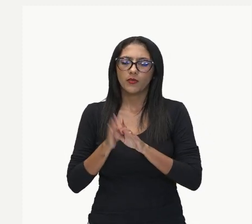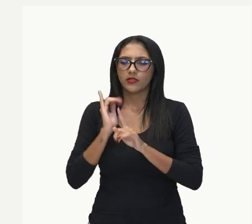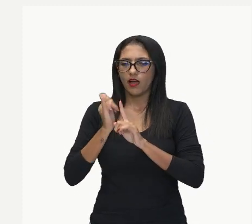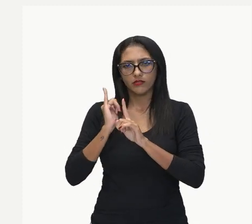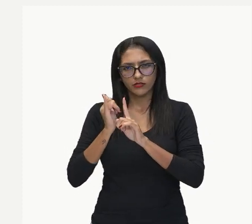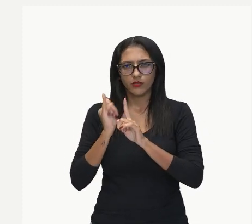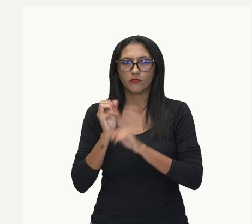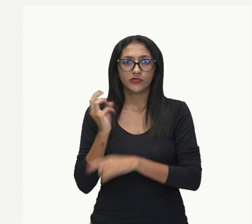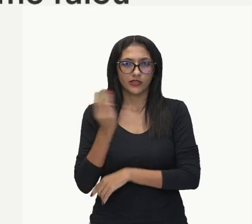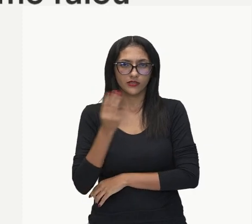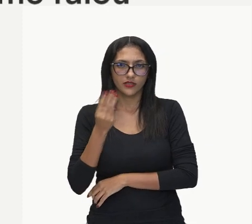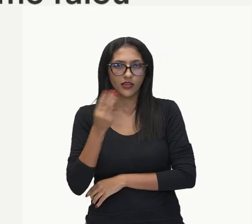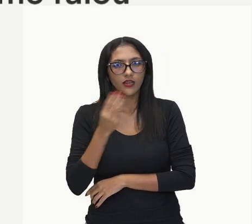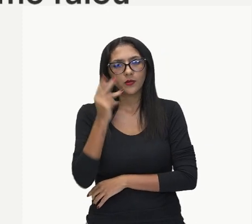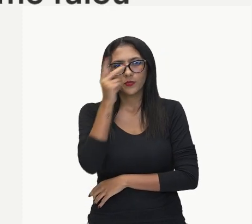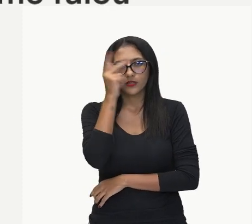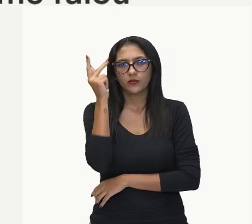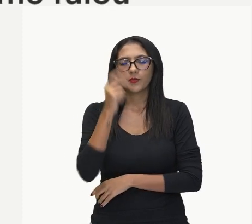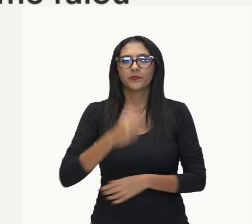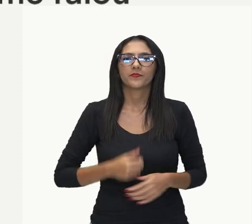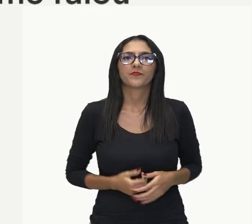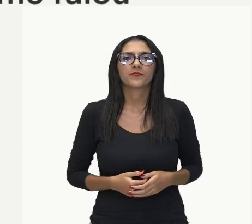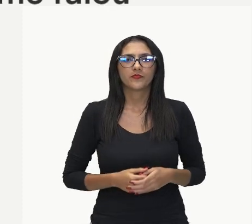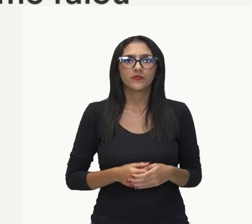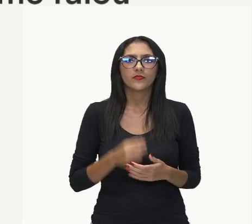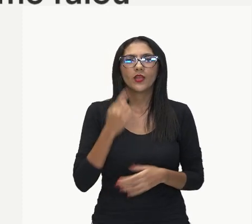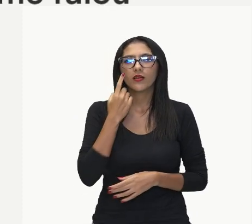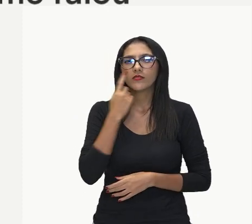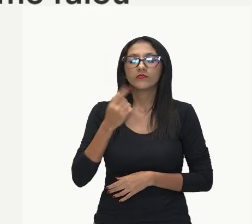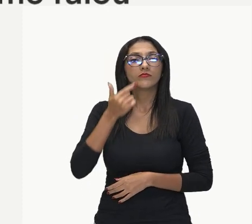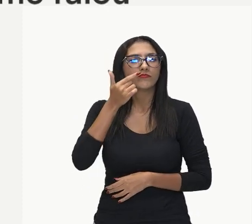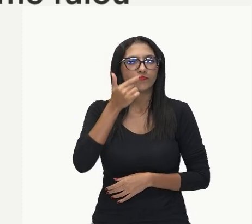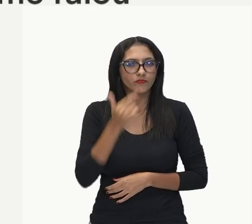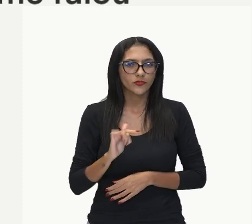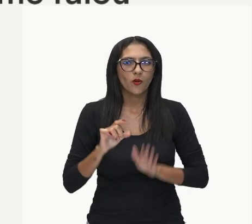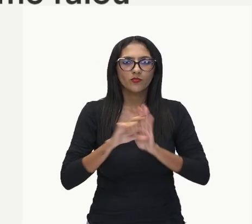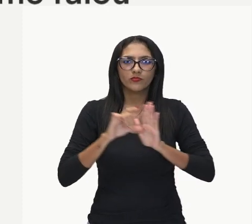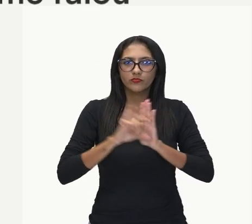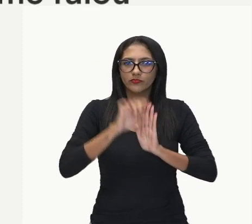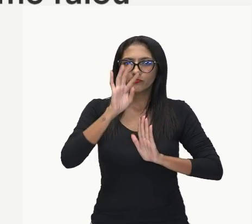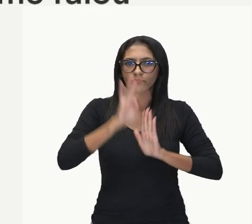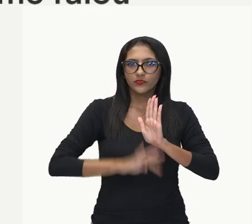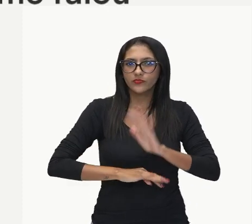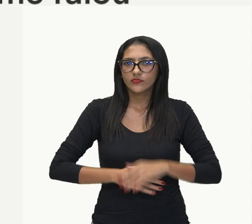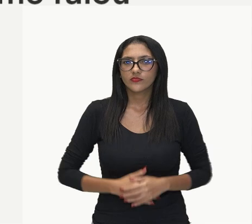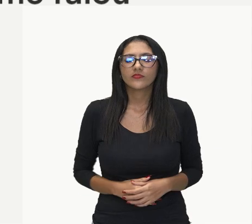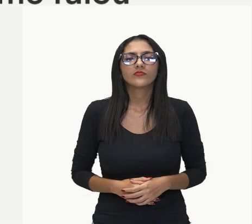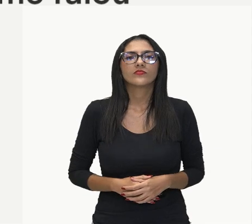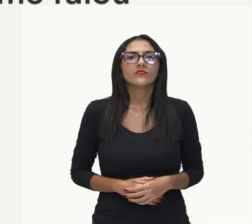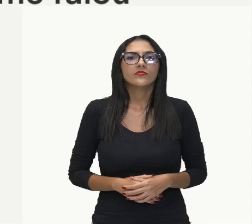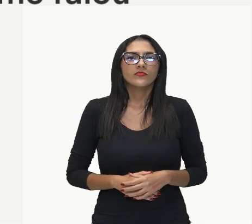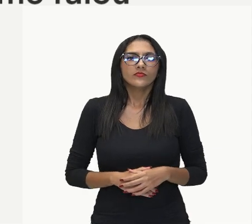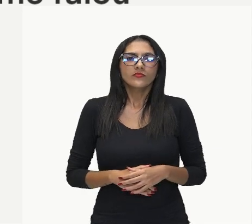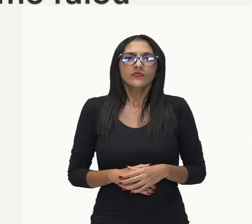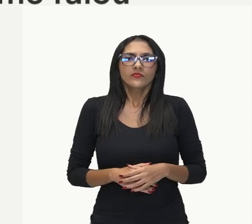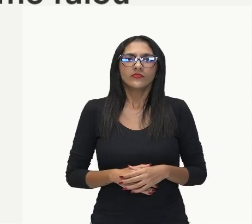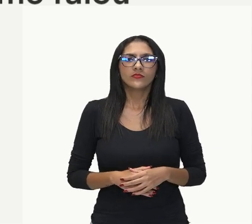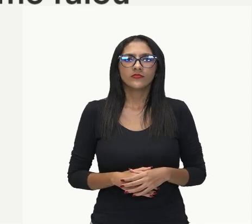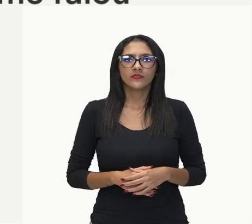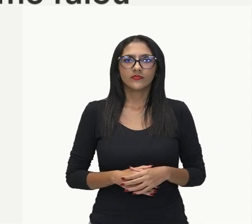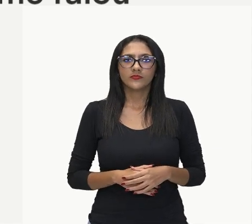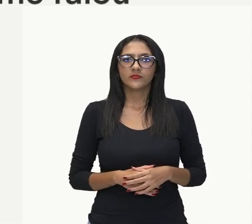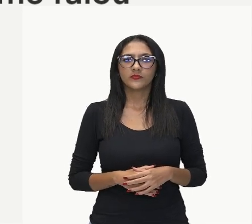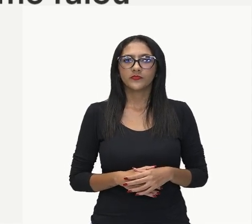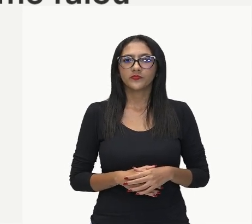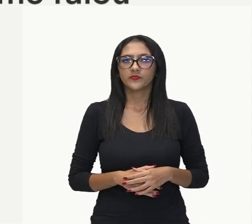pessoa. Vamos ao exemplo, mais uma vez com um trecho da obra Macunaíma. Quando os manos chegaram